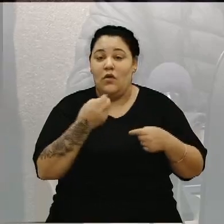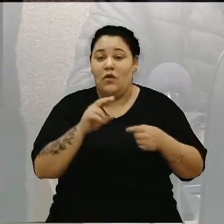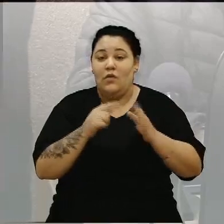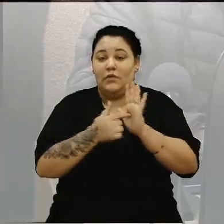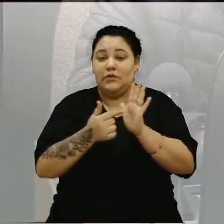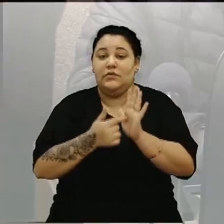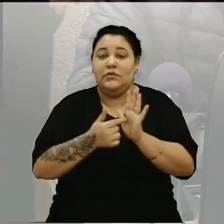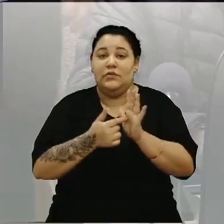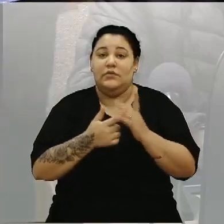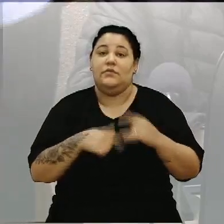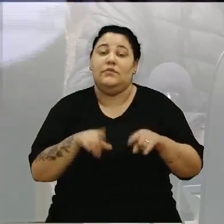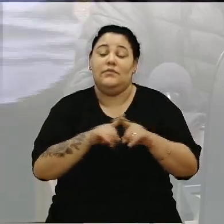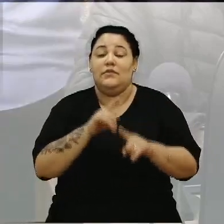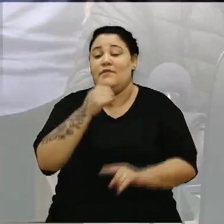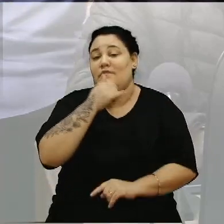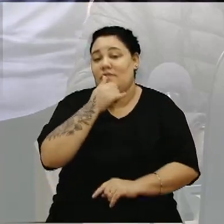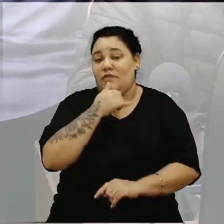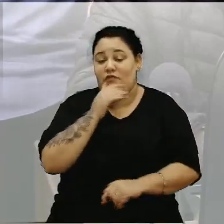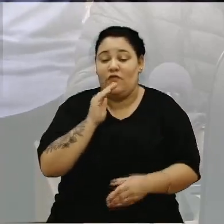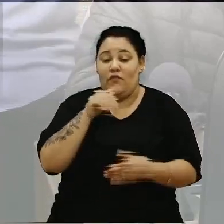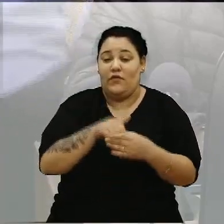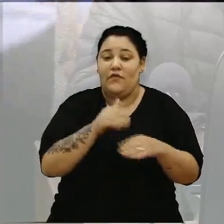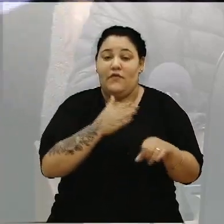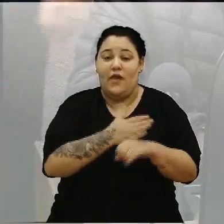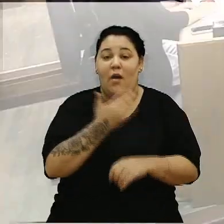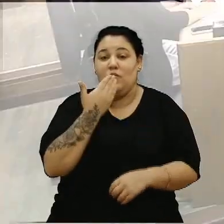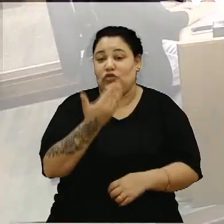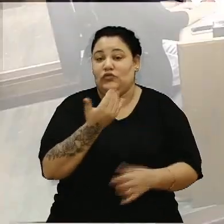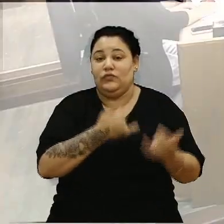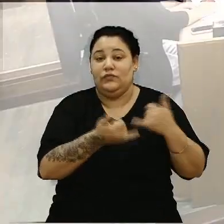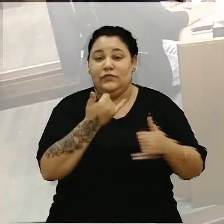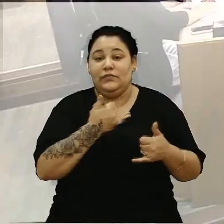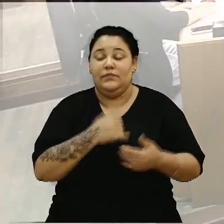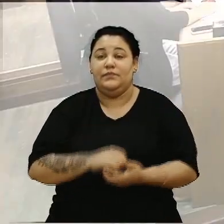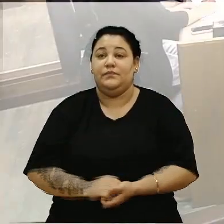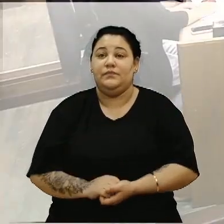infelizmente, mas estarei votando favorável ao pedido de informações.